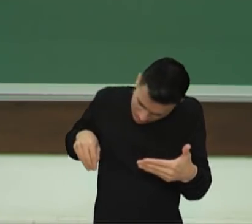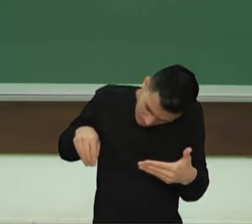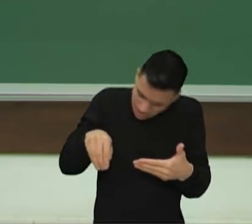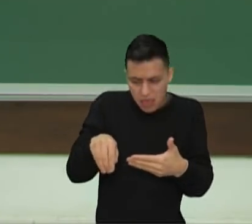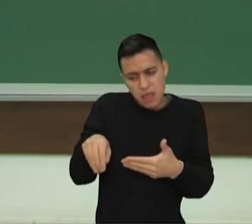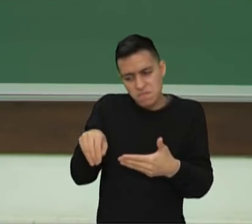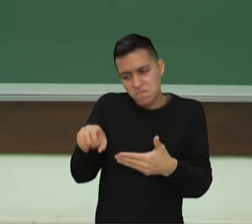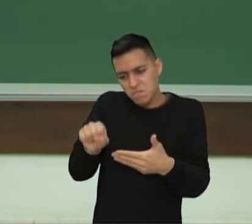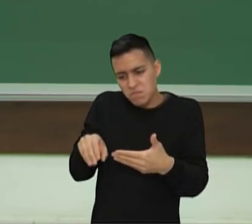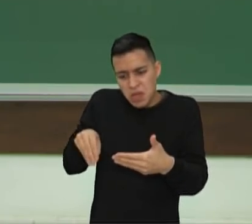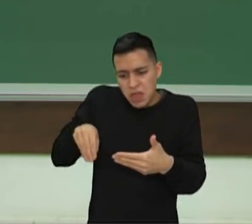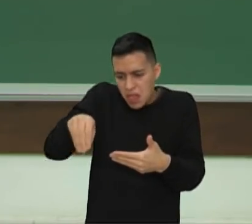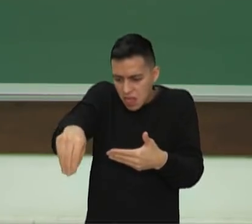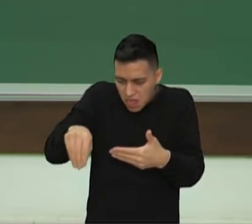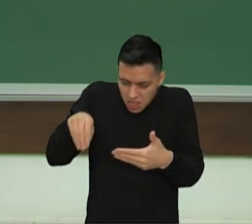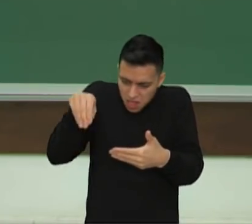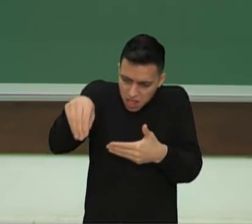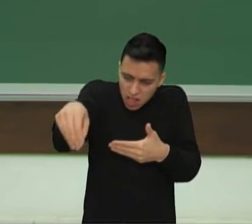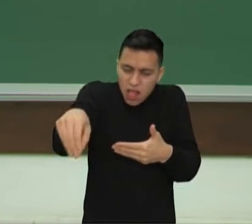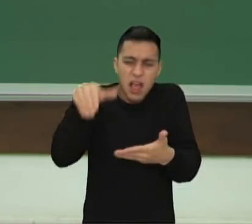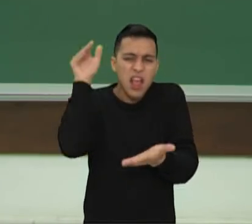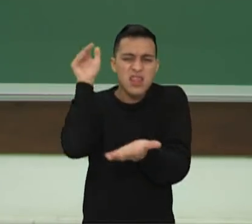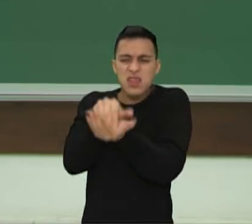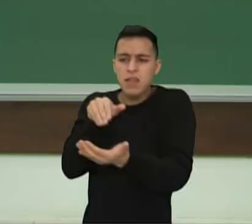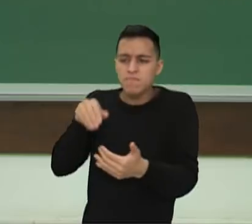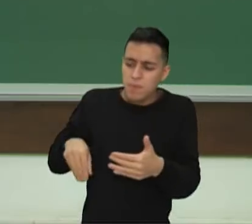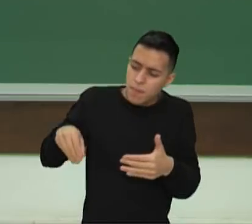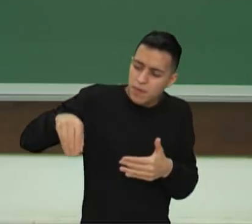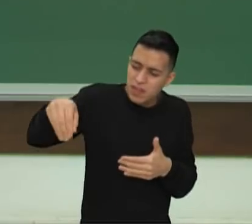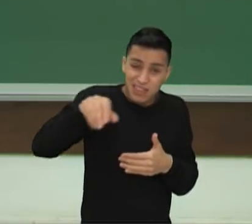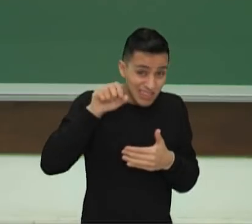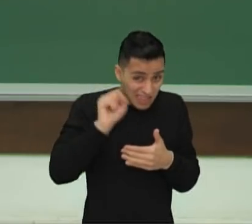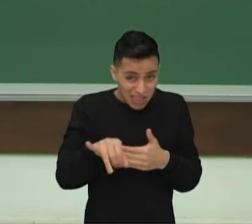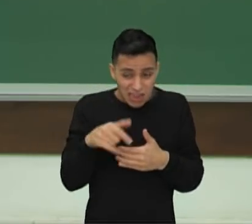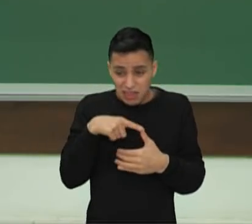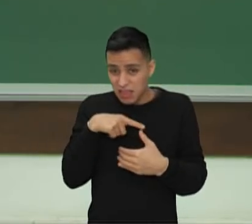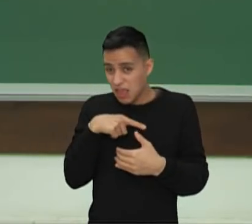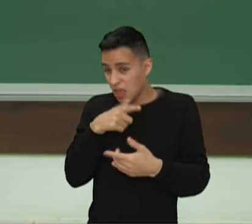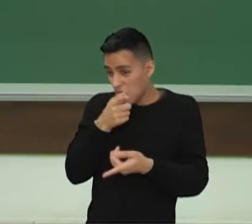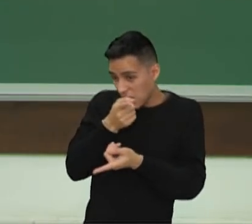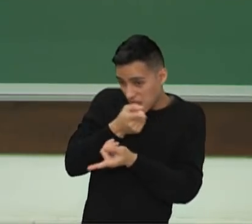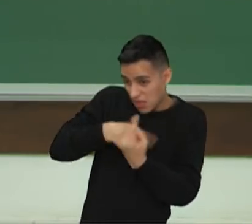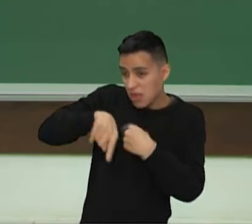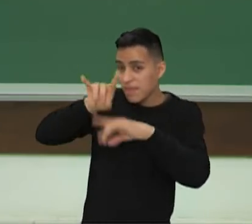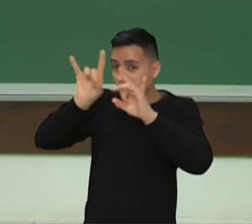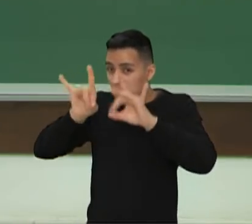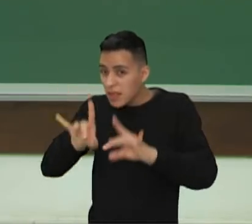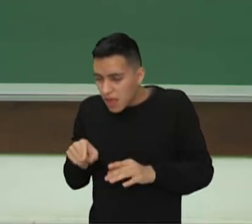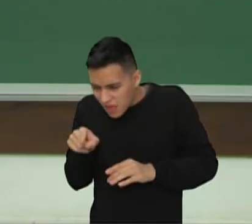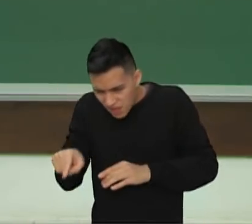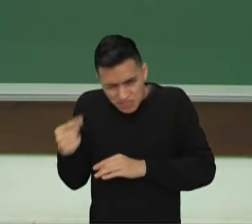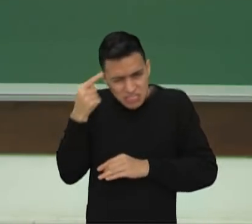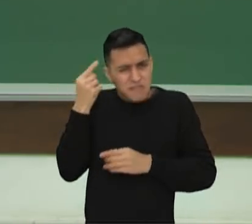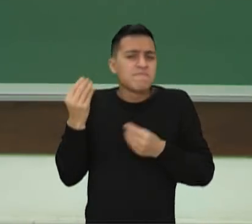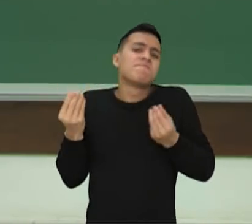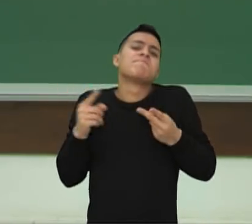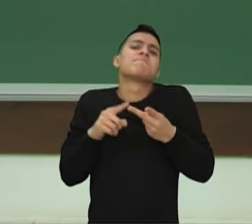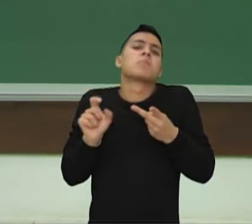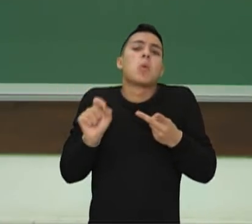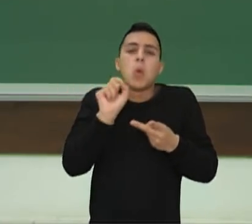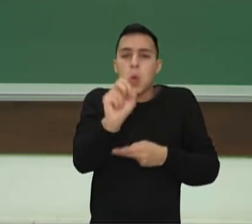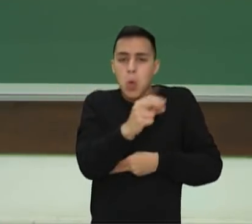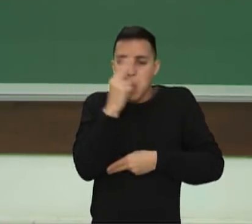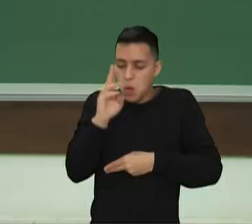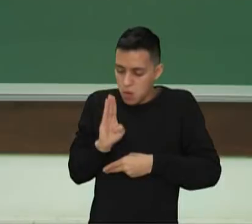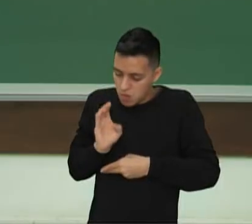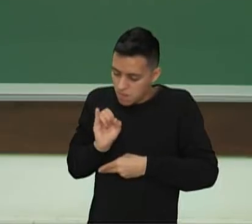falou, o peão posso ir para frente, até chegar no final do tabuleiro. Será que teria uma jogada especial no peão? O bispo